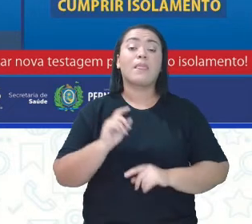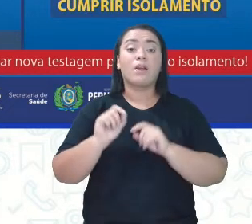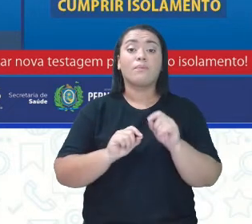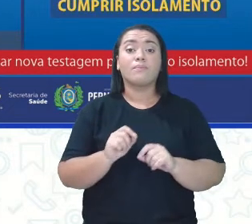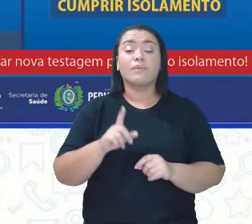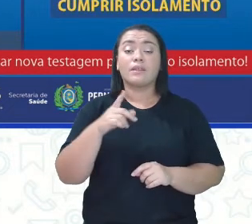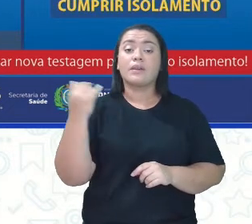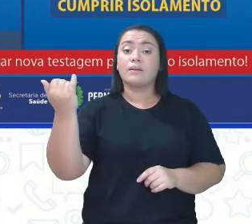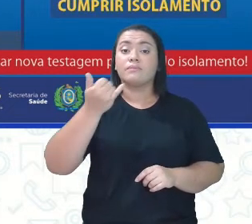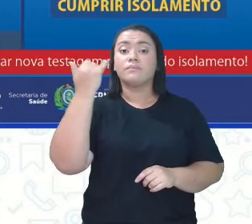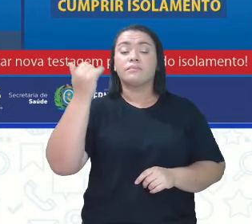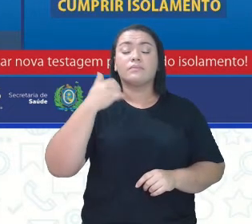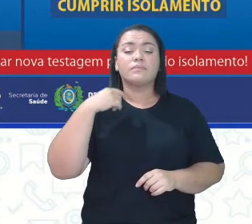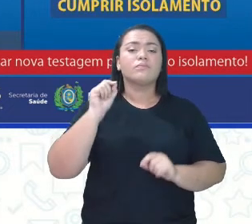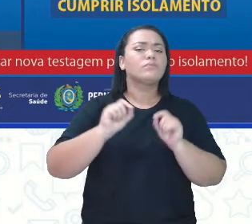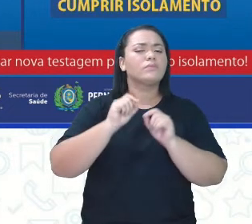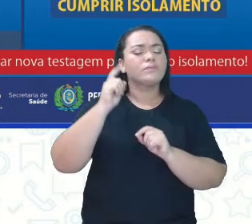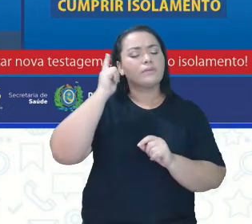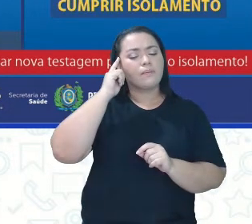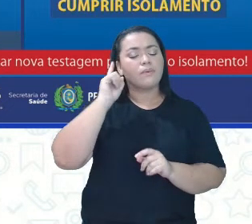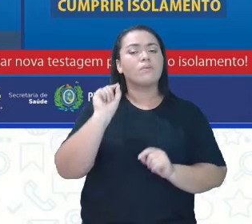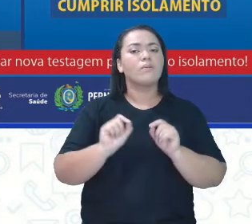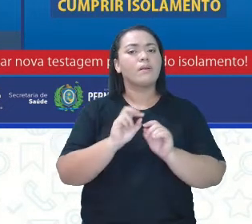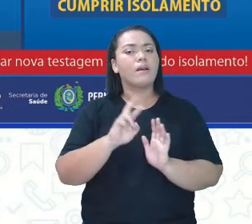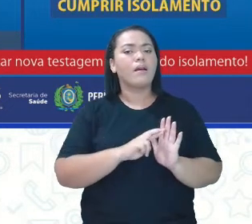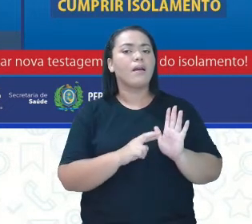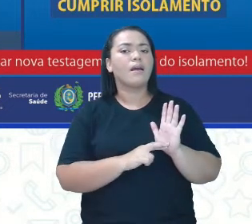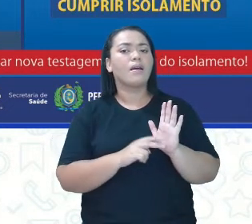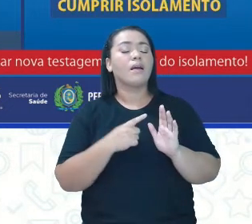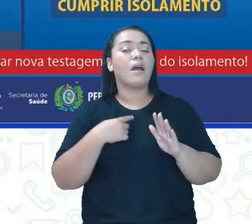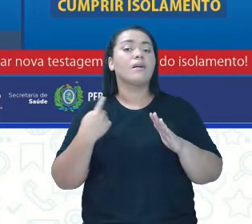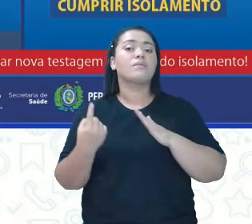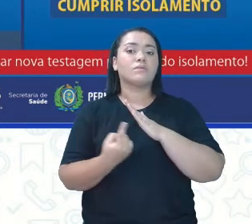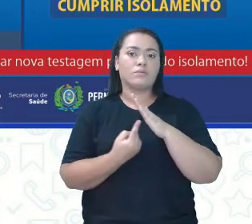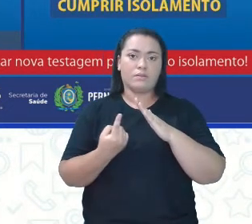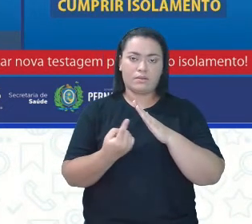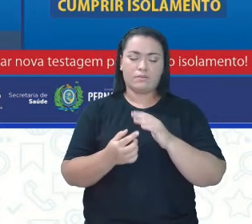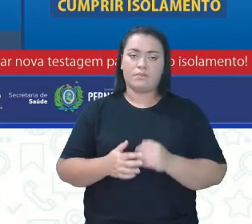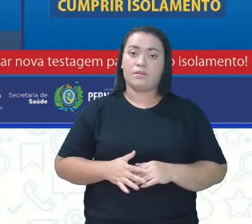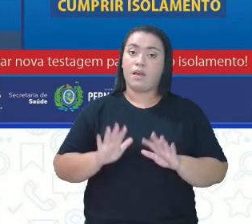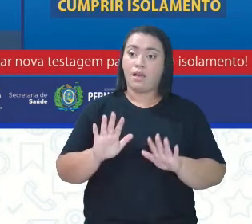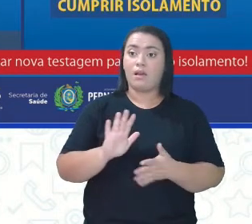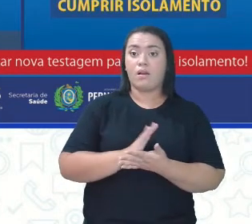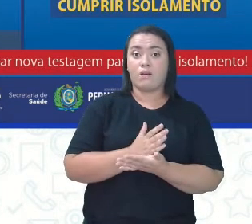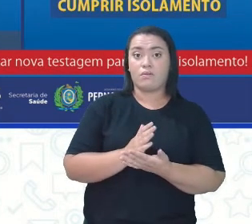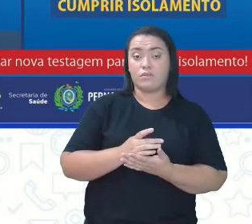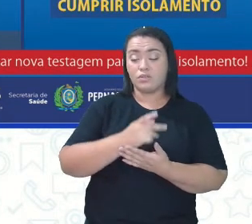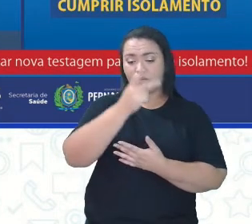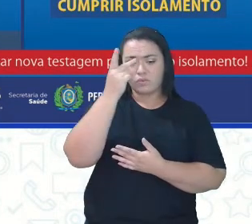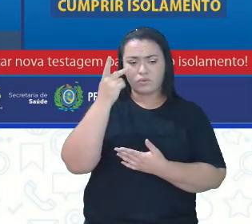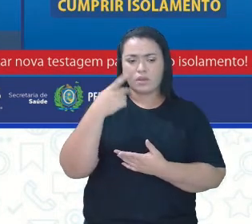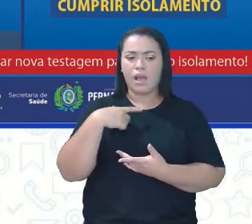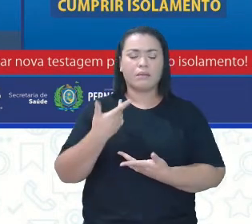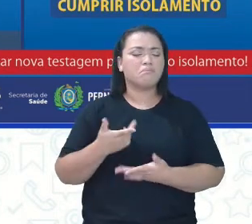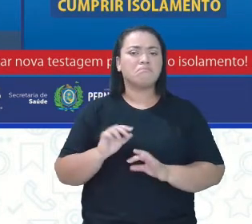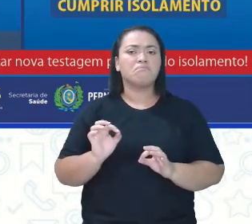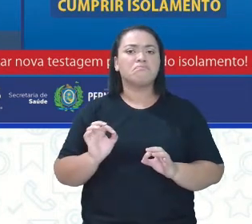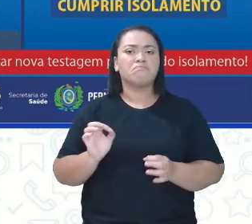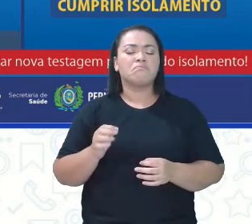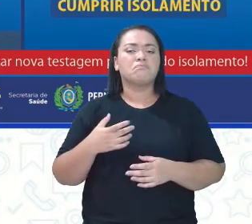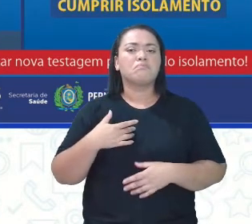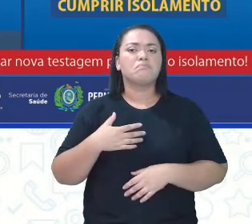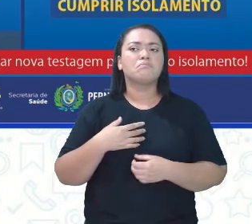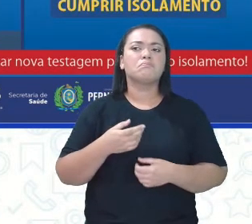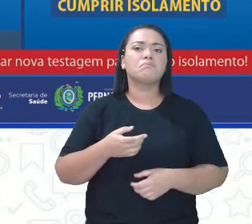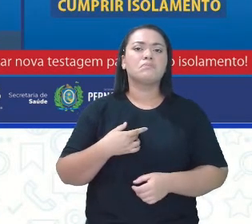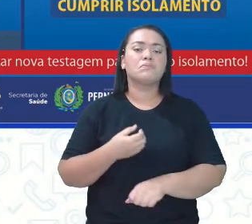também saber a respeito do protocolo de isolamento, né? Então, existe aí pessoas que não apresentam sintomas, mas